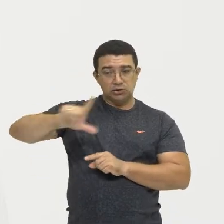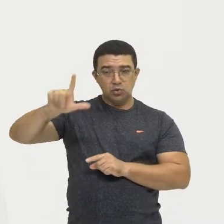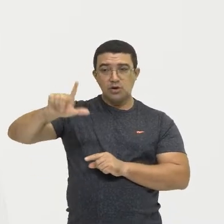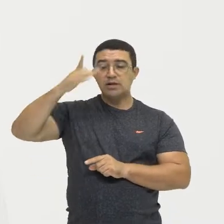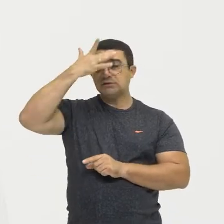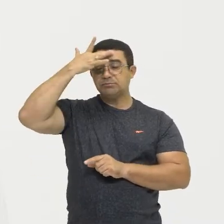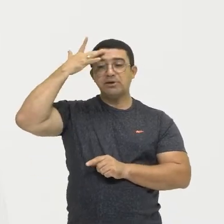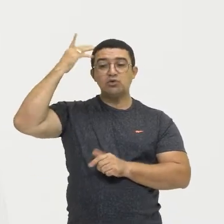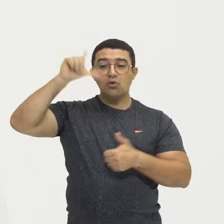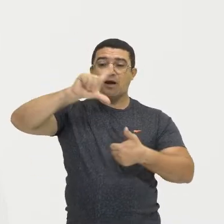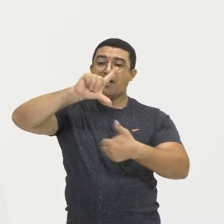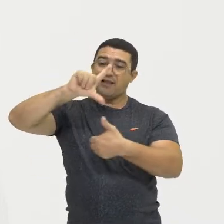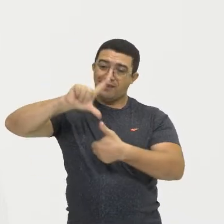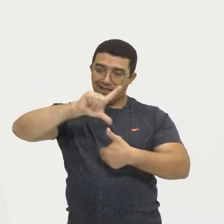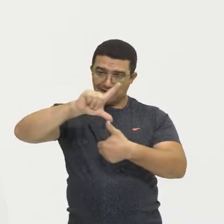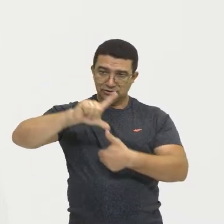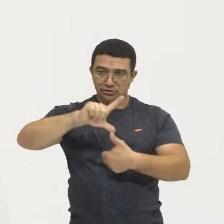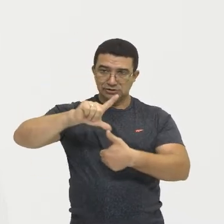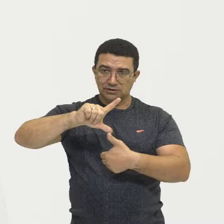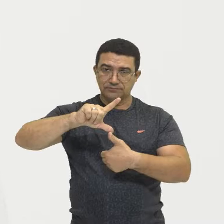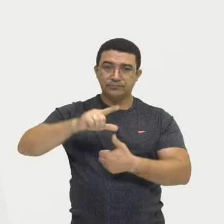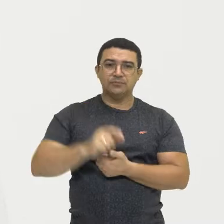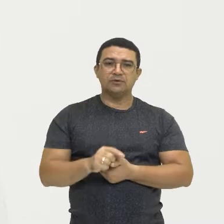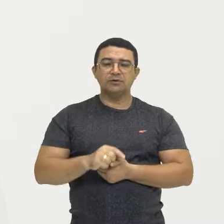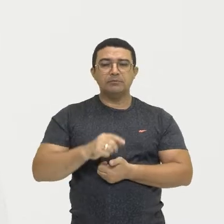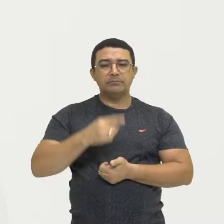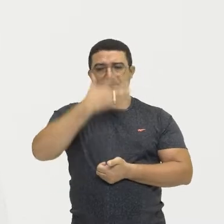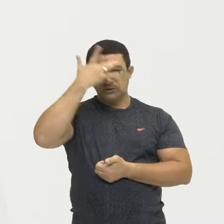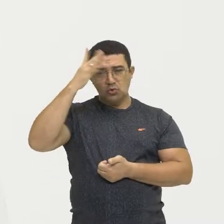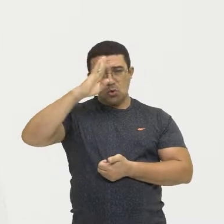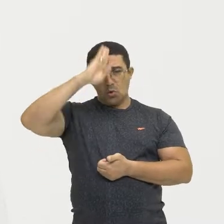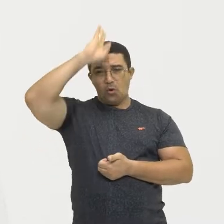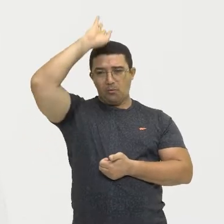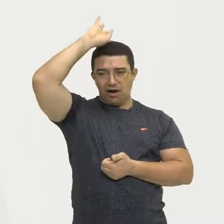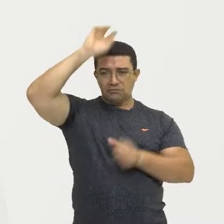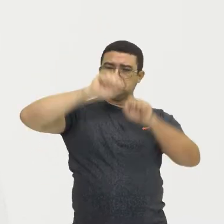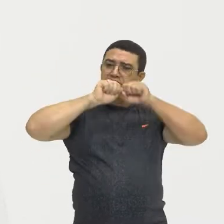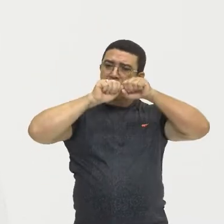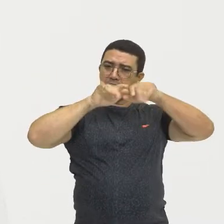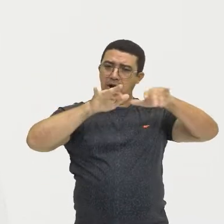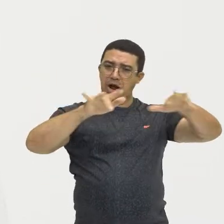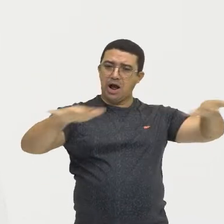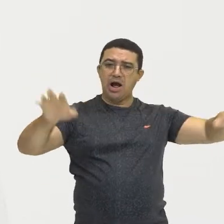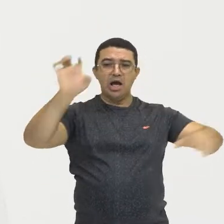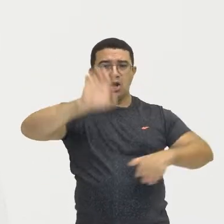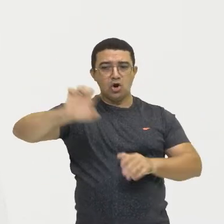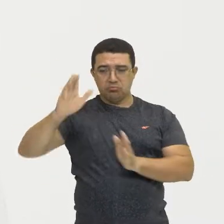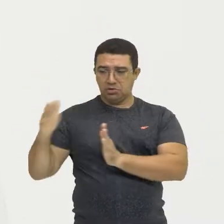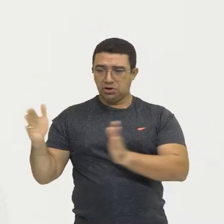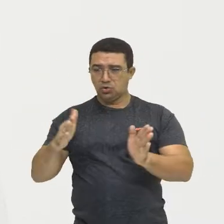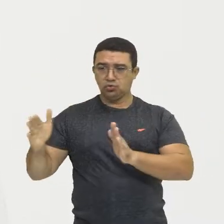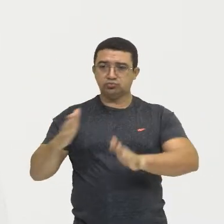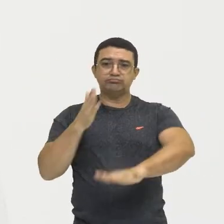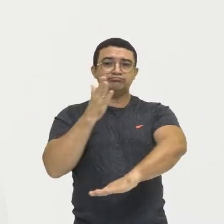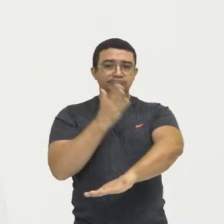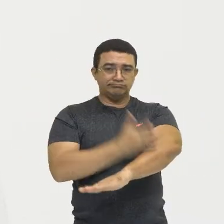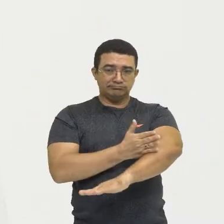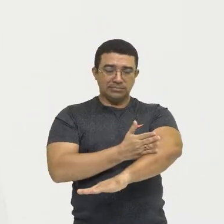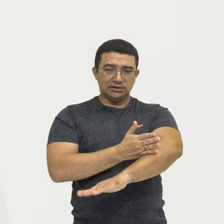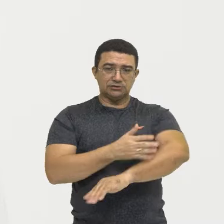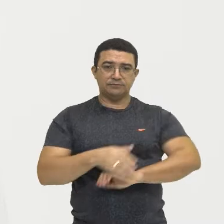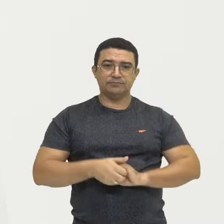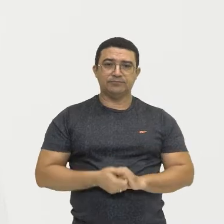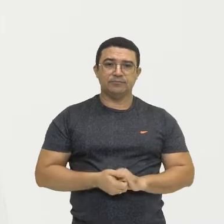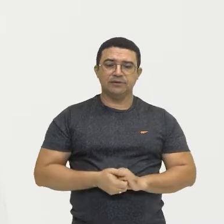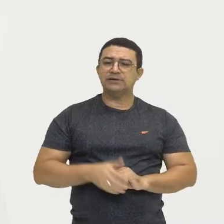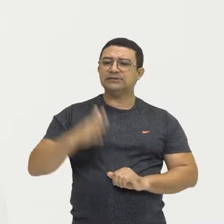Dos romanos, né? Então, que foi espalhada por toda a Europa durante a Idade Média. Você sabe que o Império Romano,